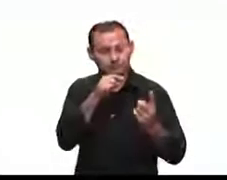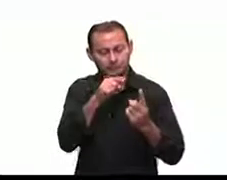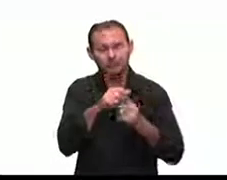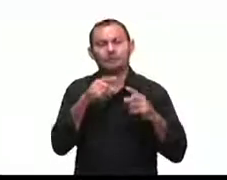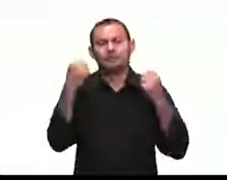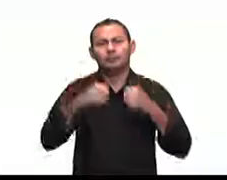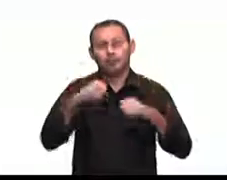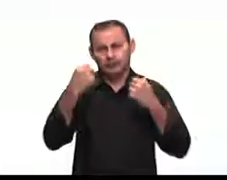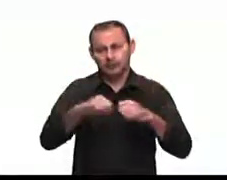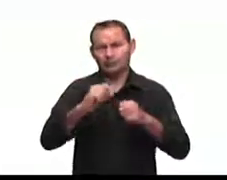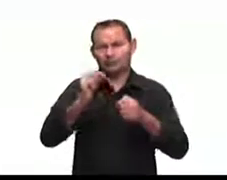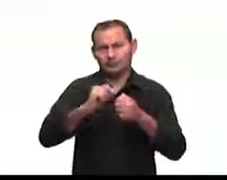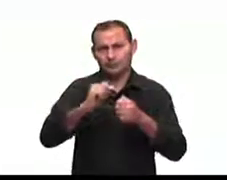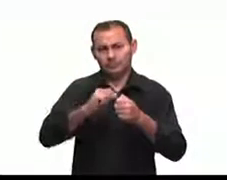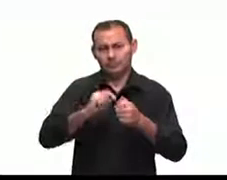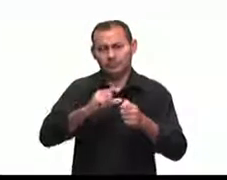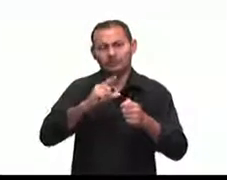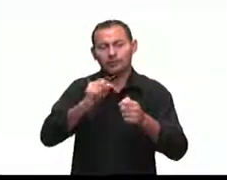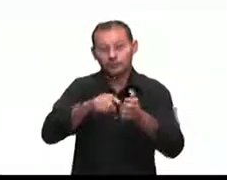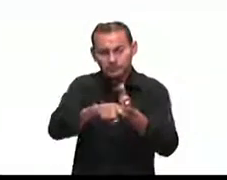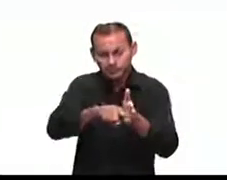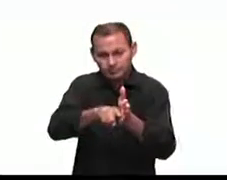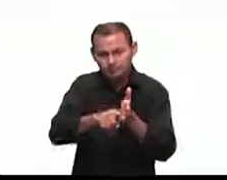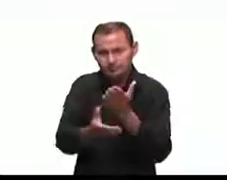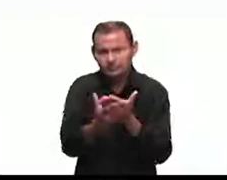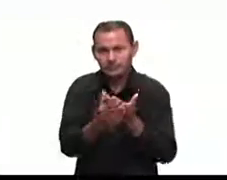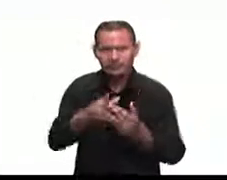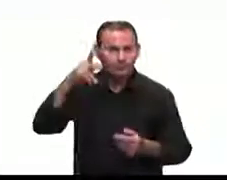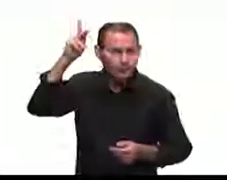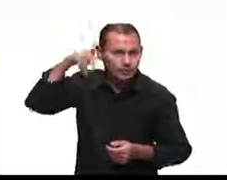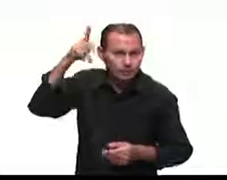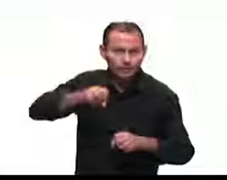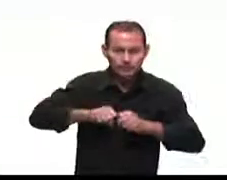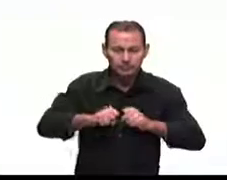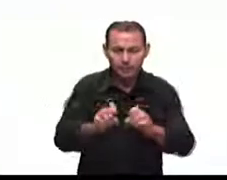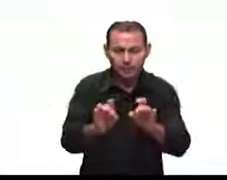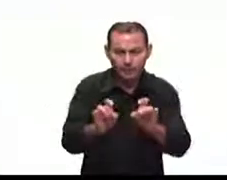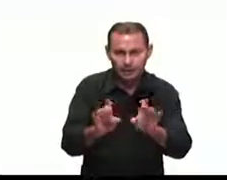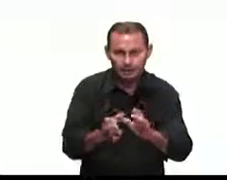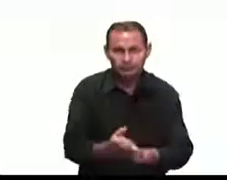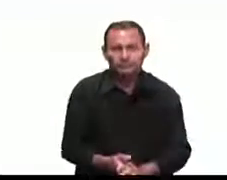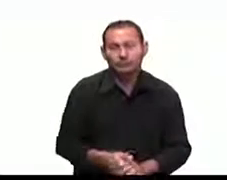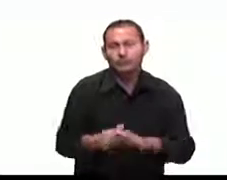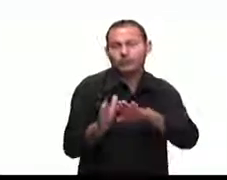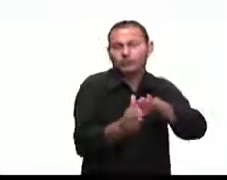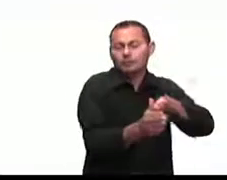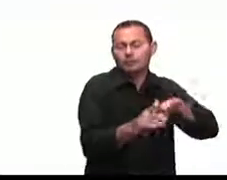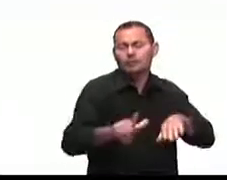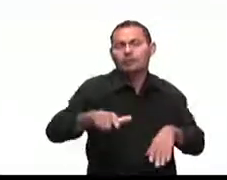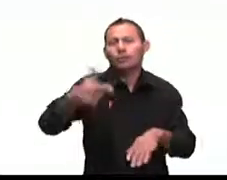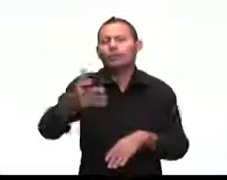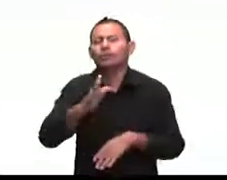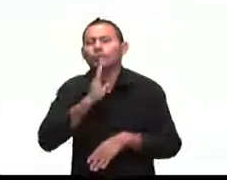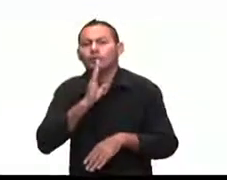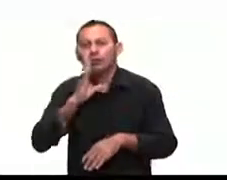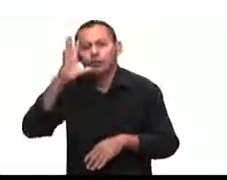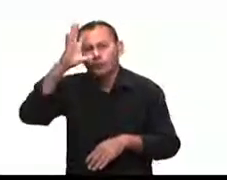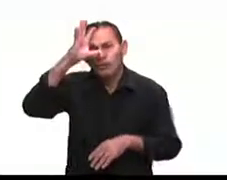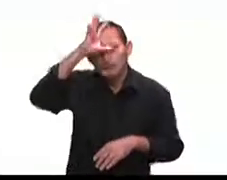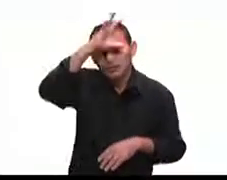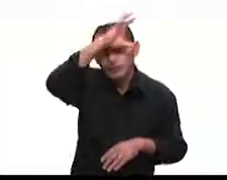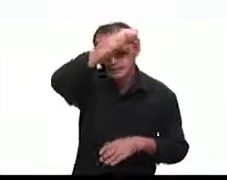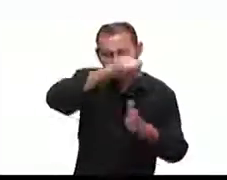eu preciso fazer uma pesquisa de potencial de mercado. Um outro conhecimento, compreender